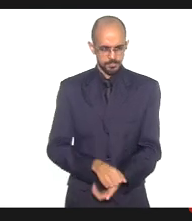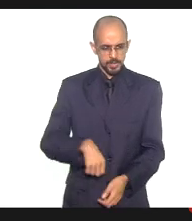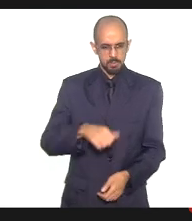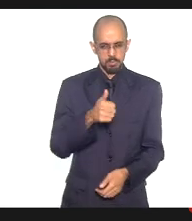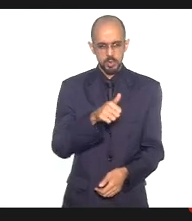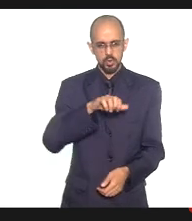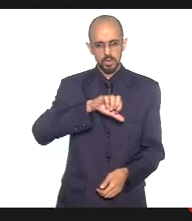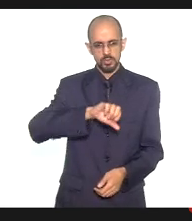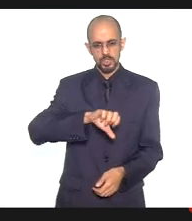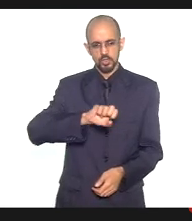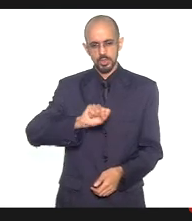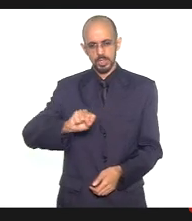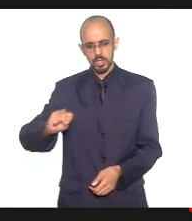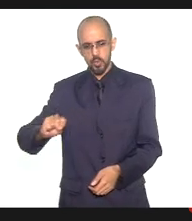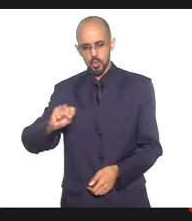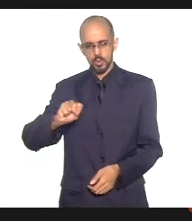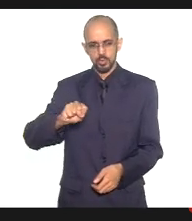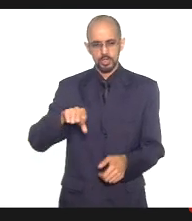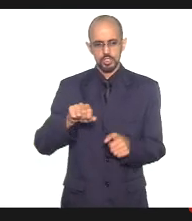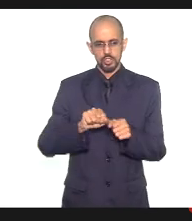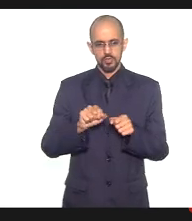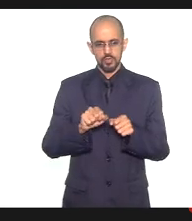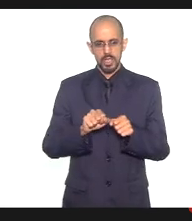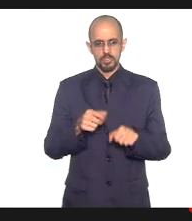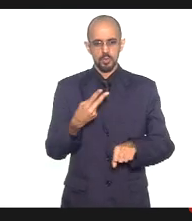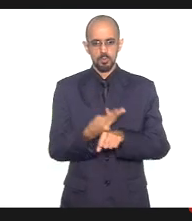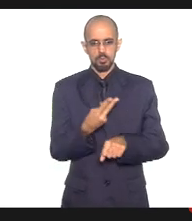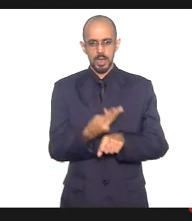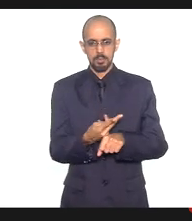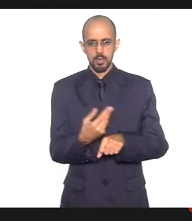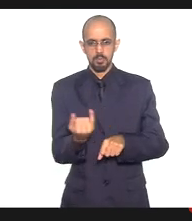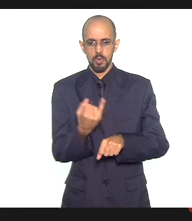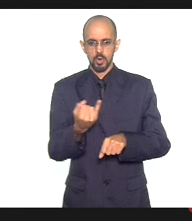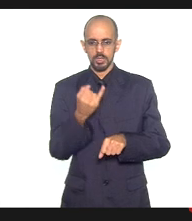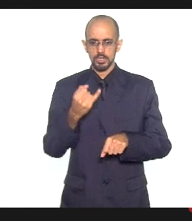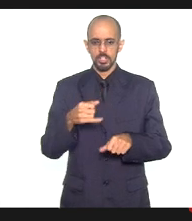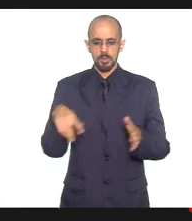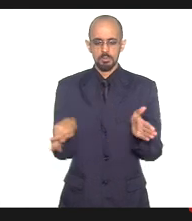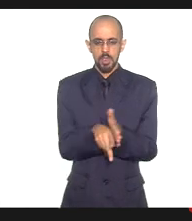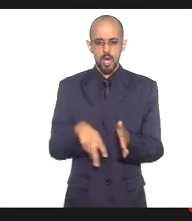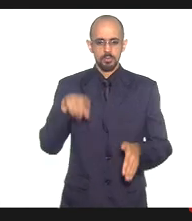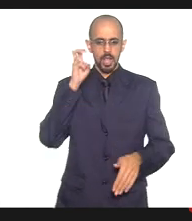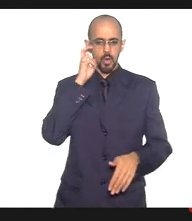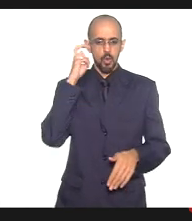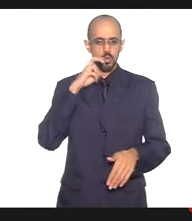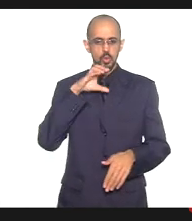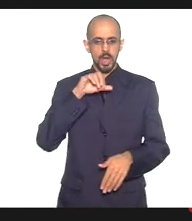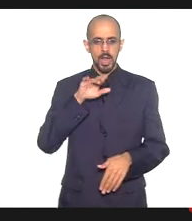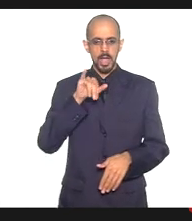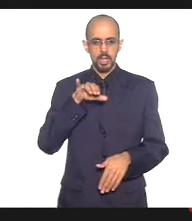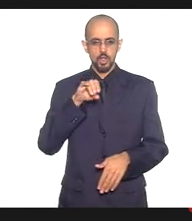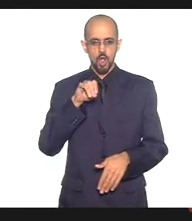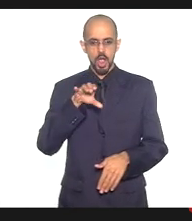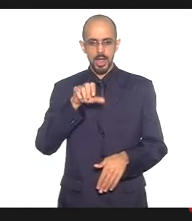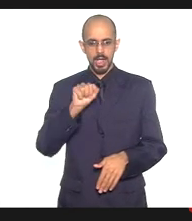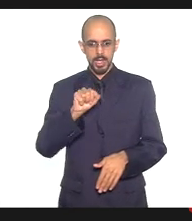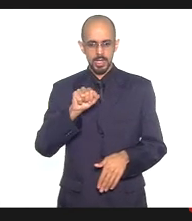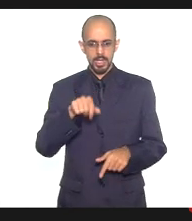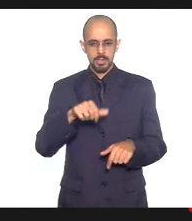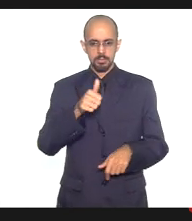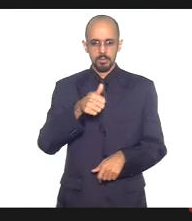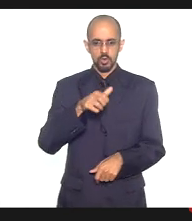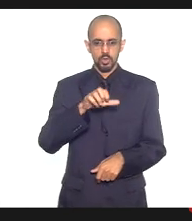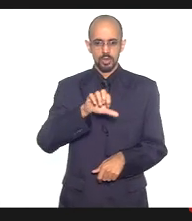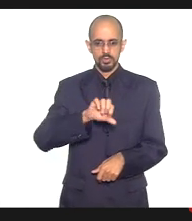a oportunidade de lançar um prêmio muito importante que faz parte da cultura carioca, que é o Prêmio Shell de Teatro. Em 1990, ajudamos a